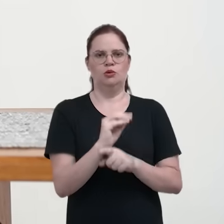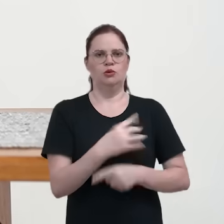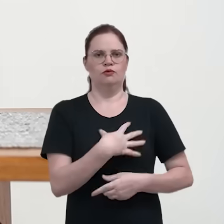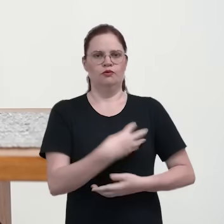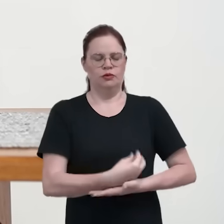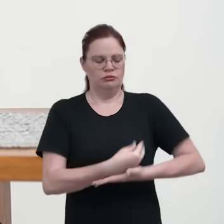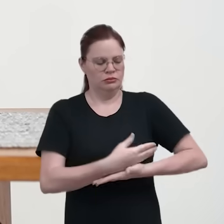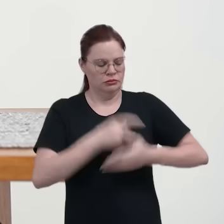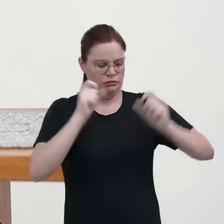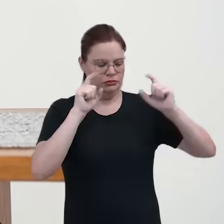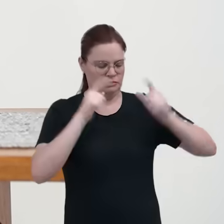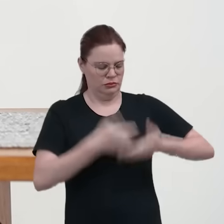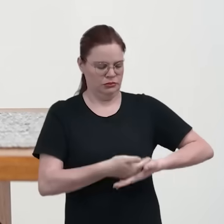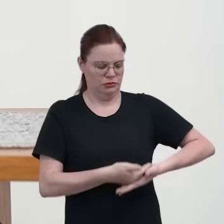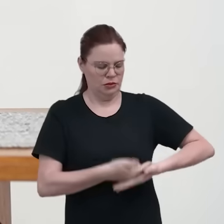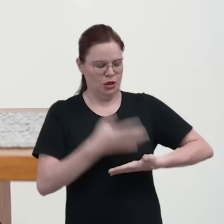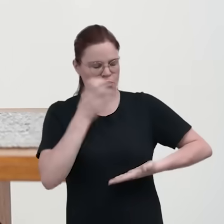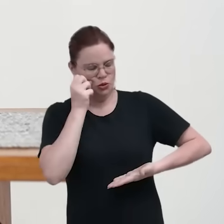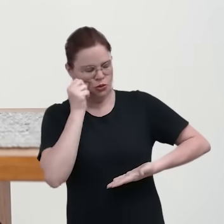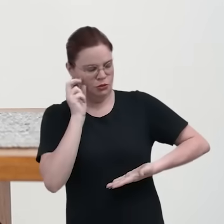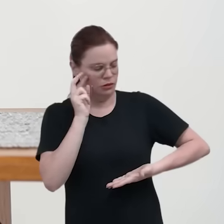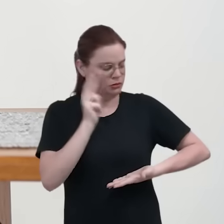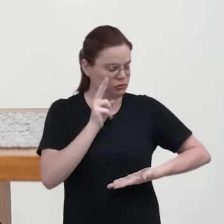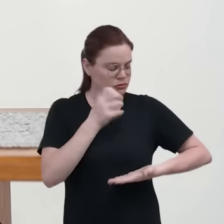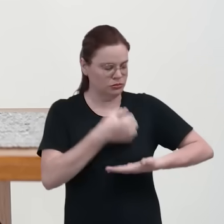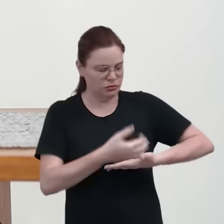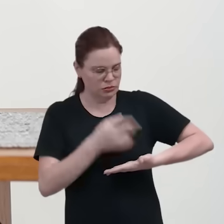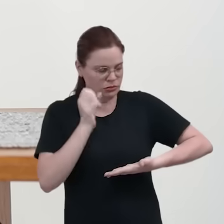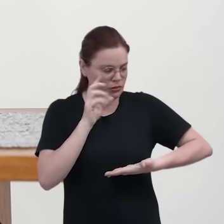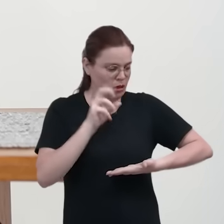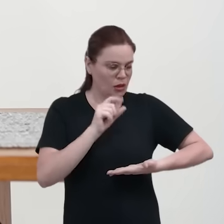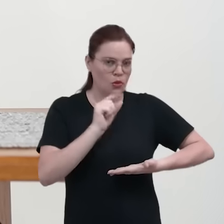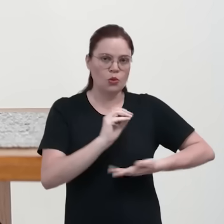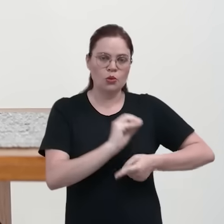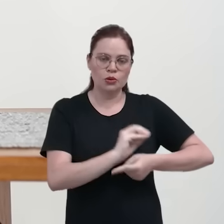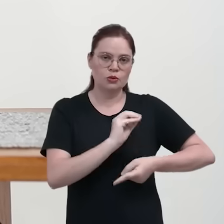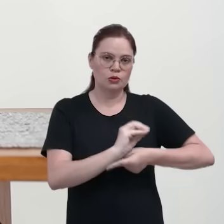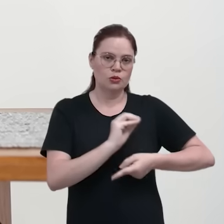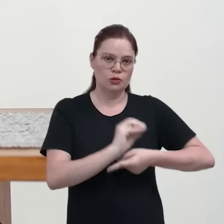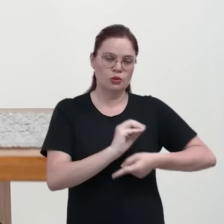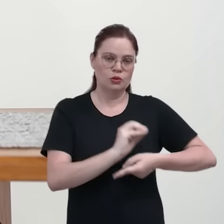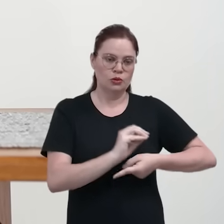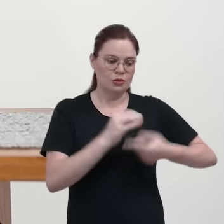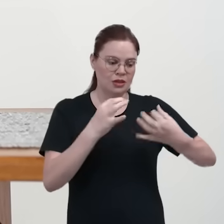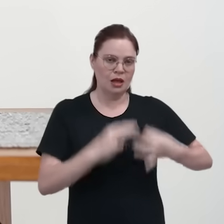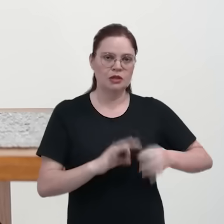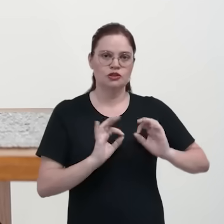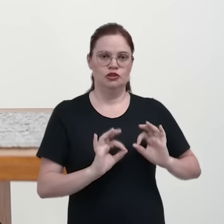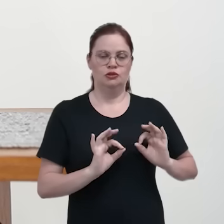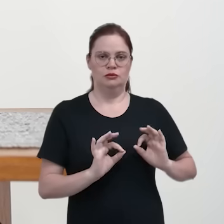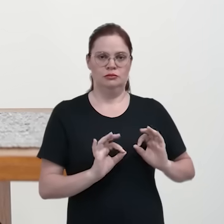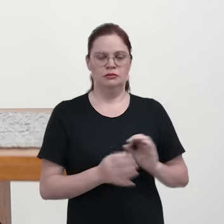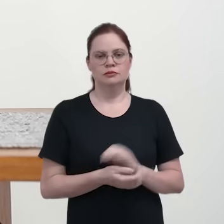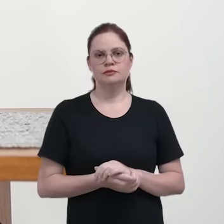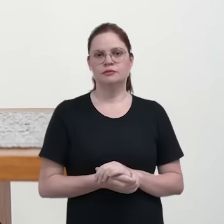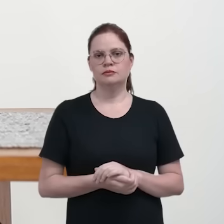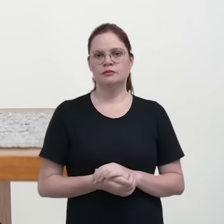que preservou a vida do filho. Além de preservar, a mãe